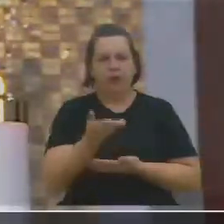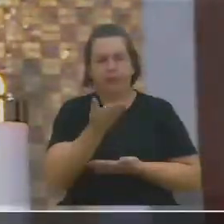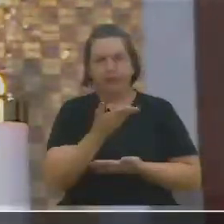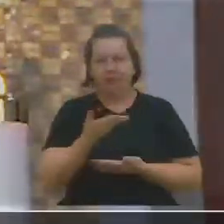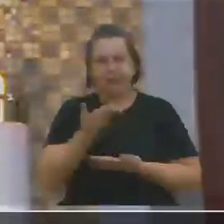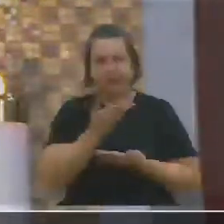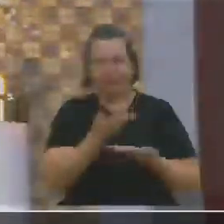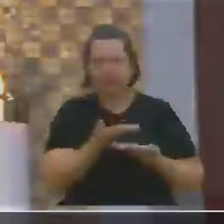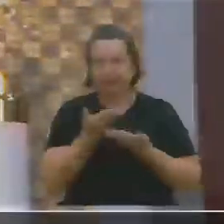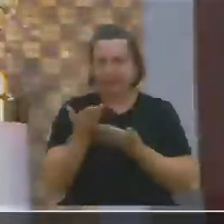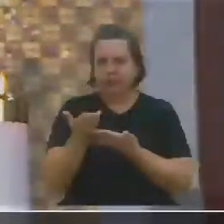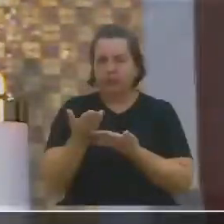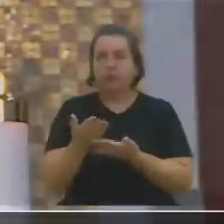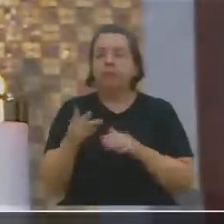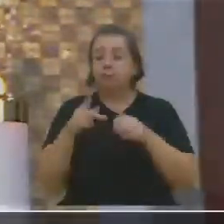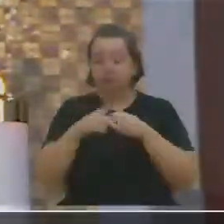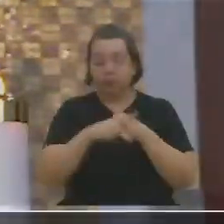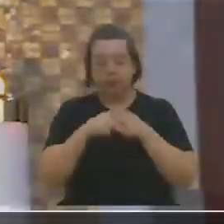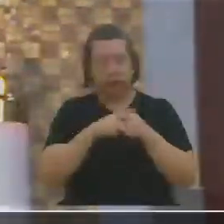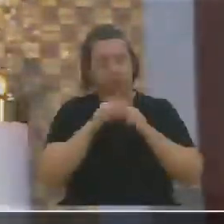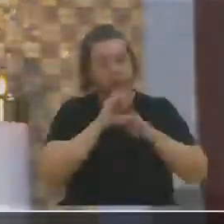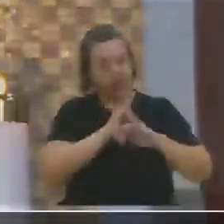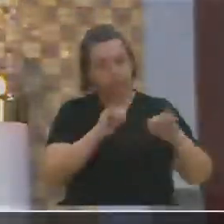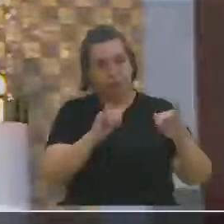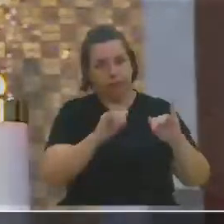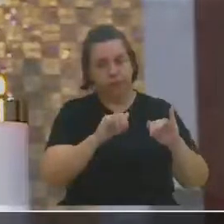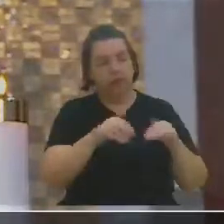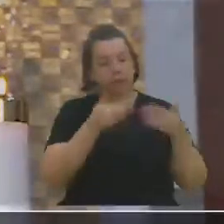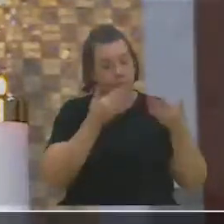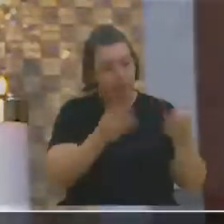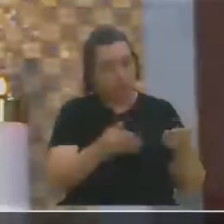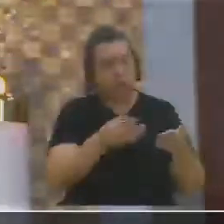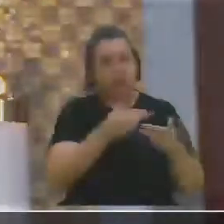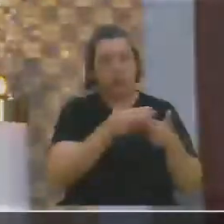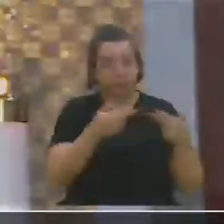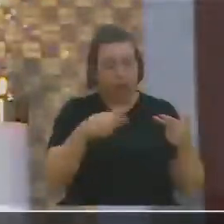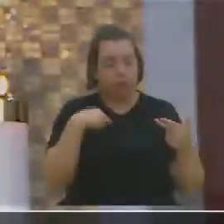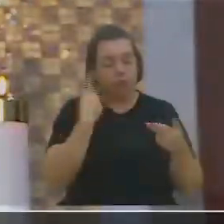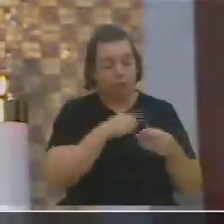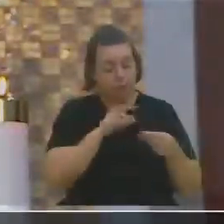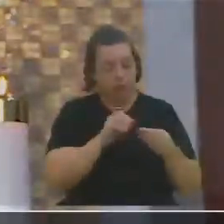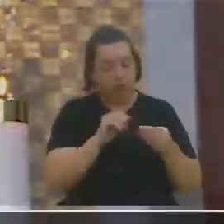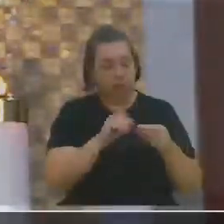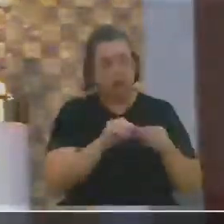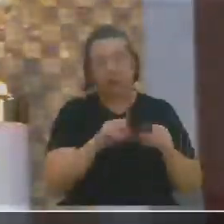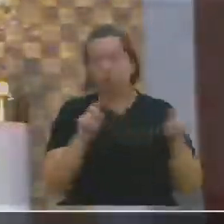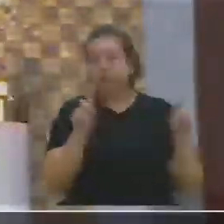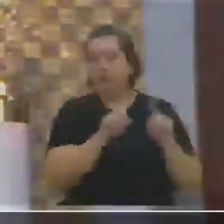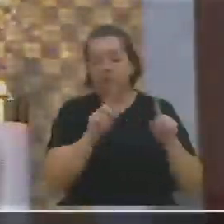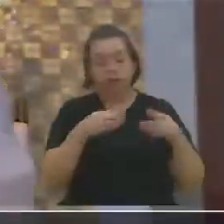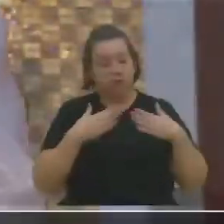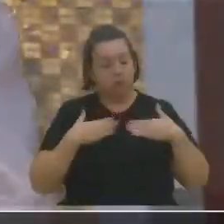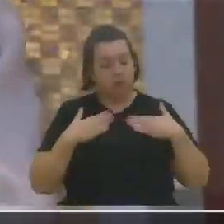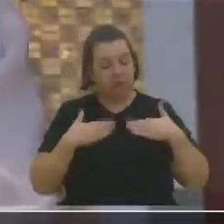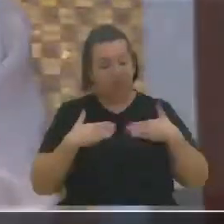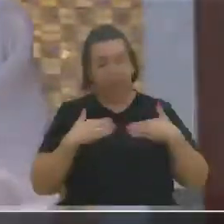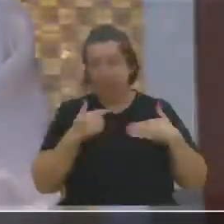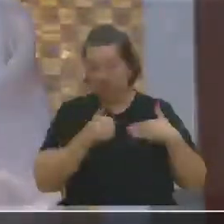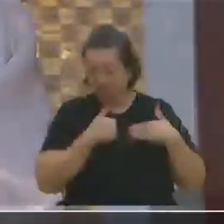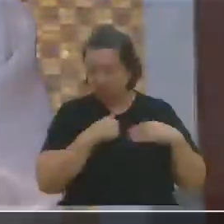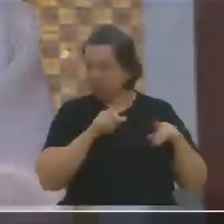E Pedro diz que esta ação não foi feita por meio